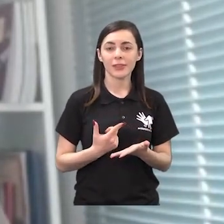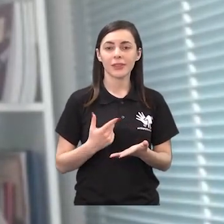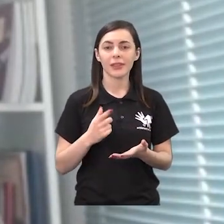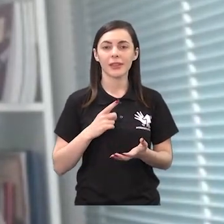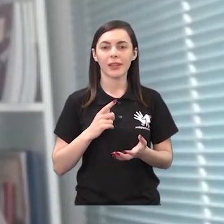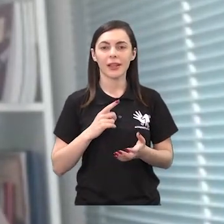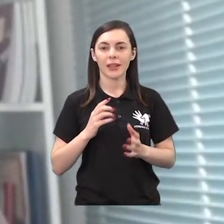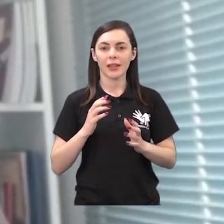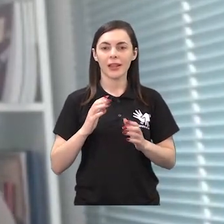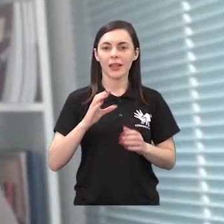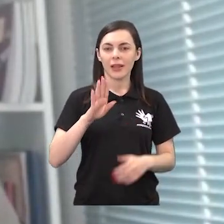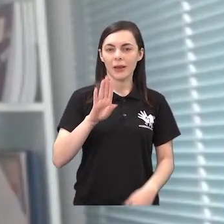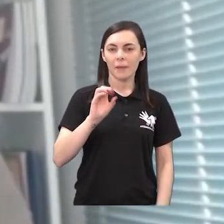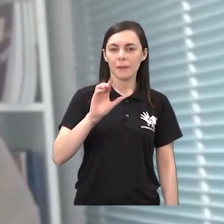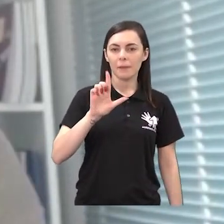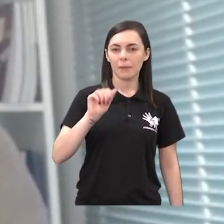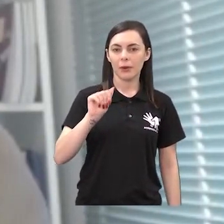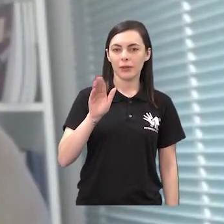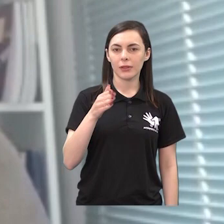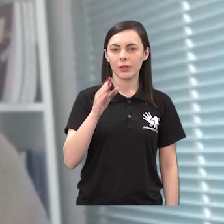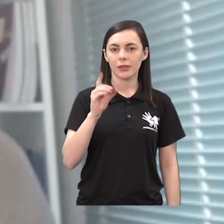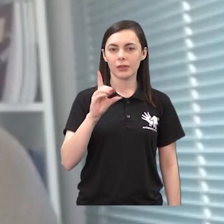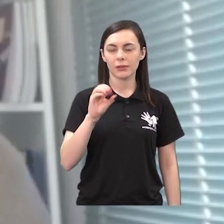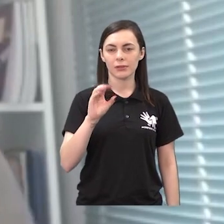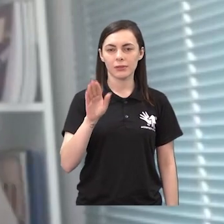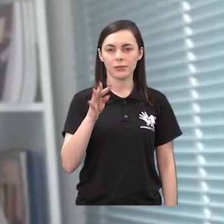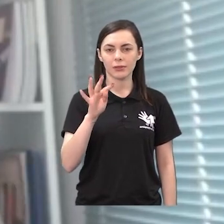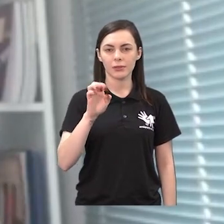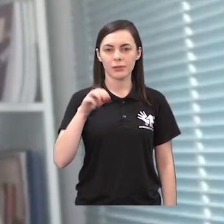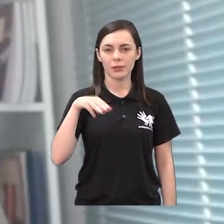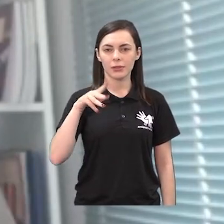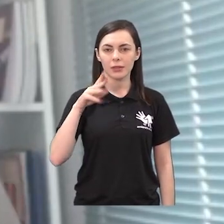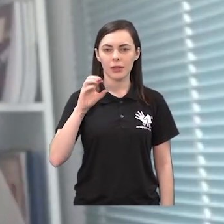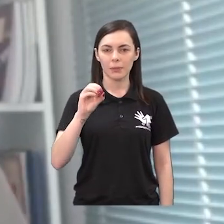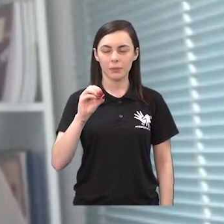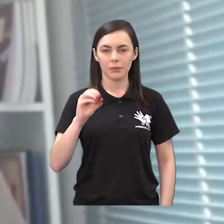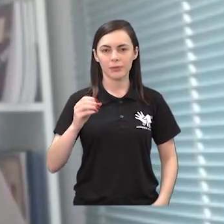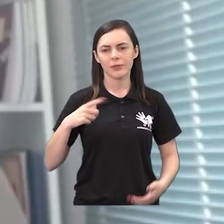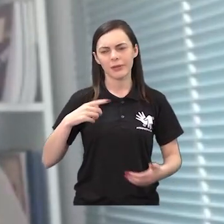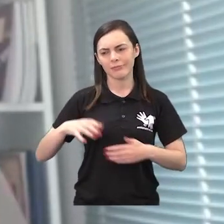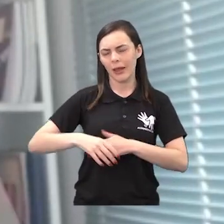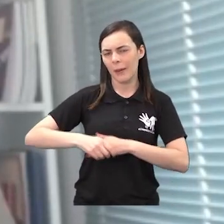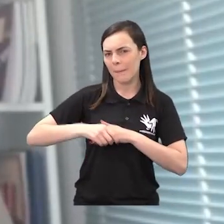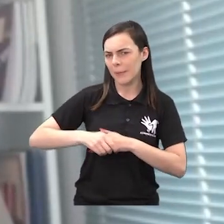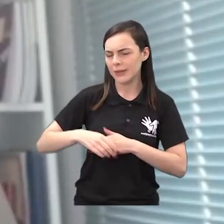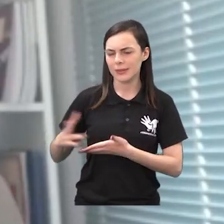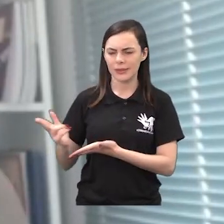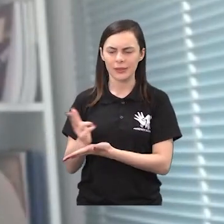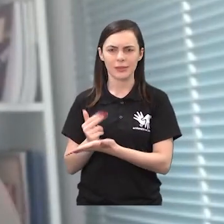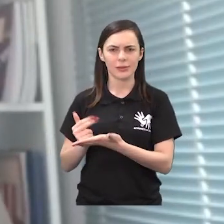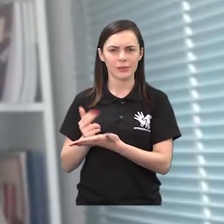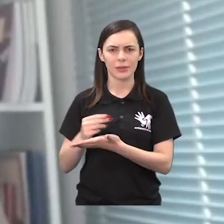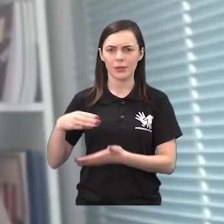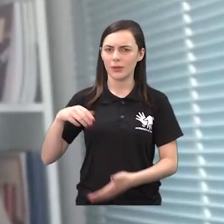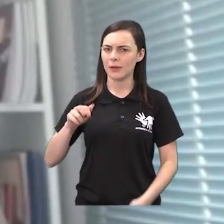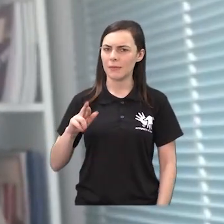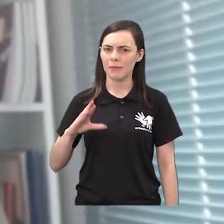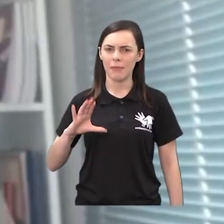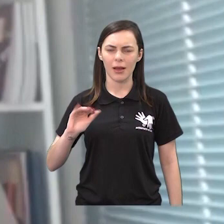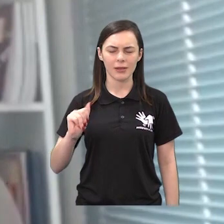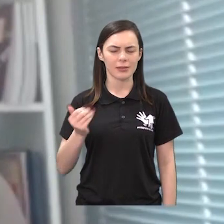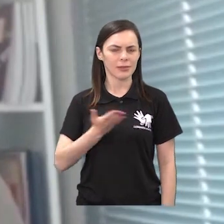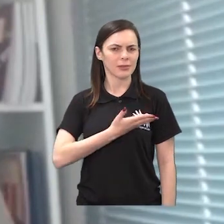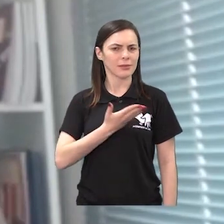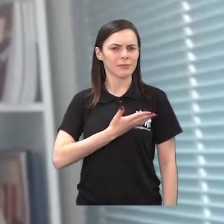da Bola do Tempo, tenho essa parceria maravilhosa com a Márcia Schelliger, que é uma grandíssima ilustradora, artista,